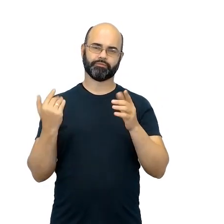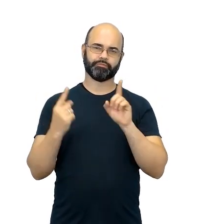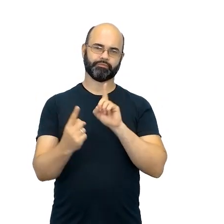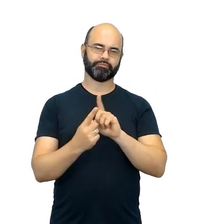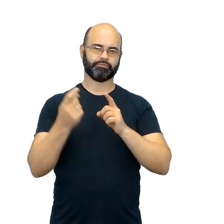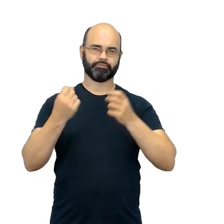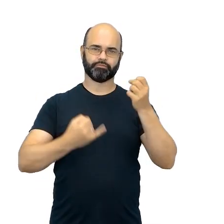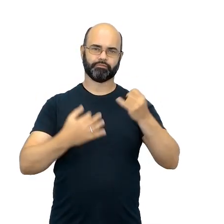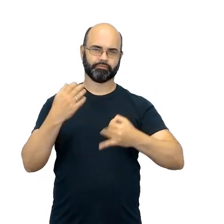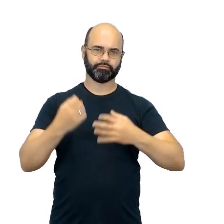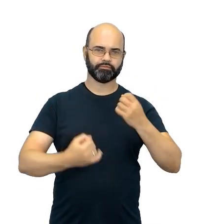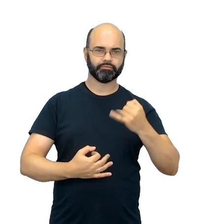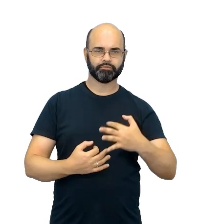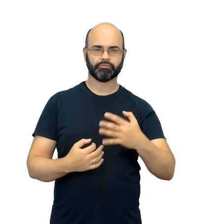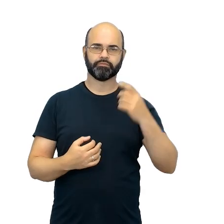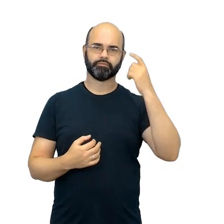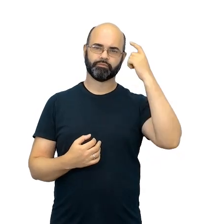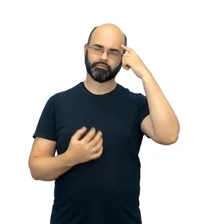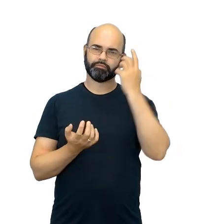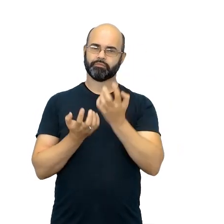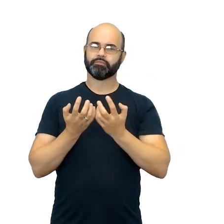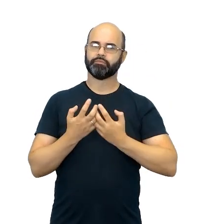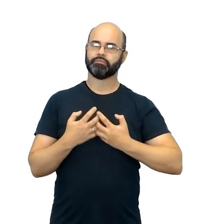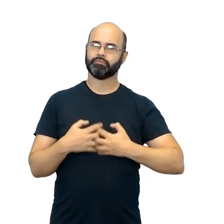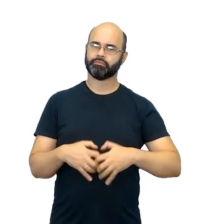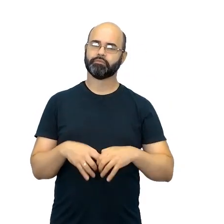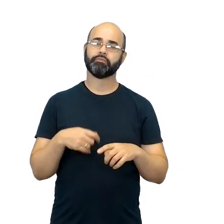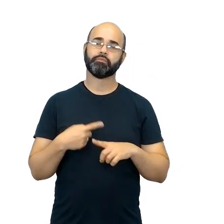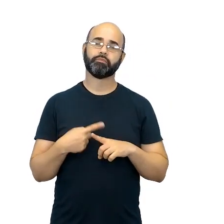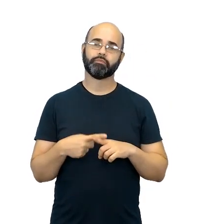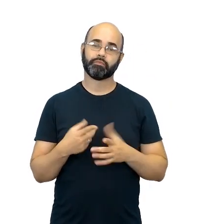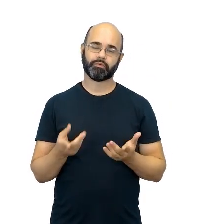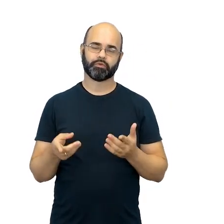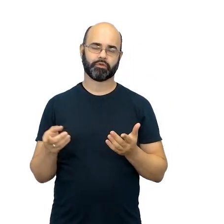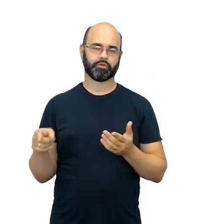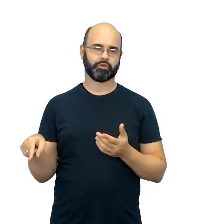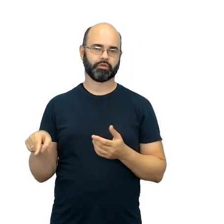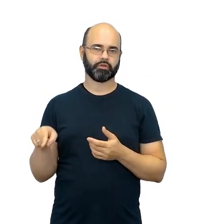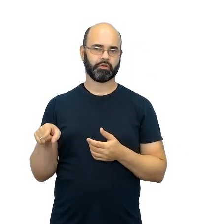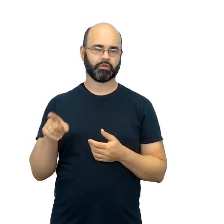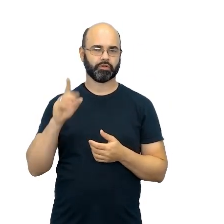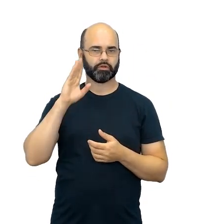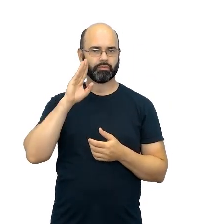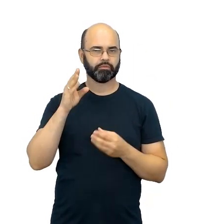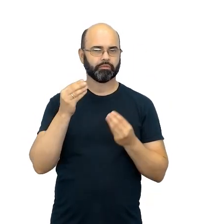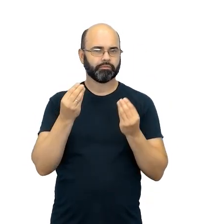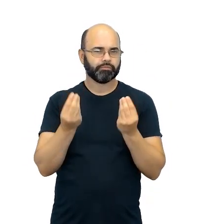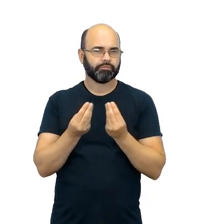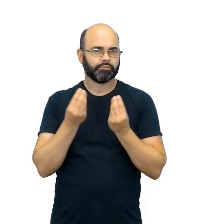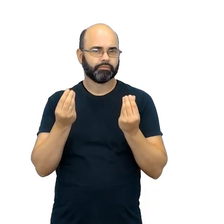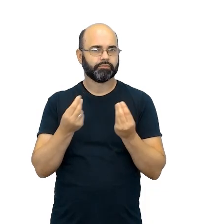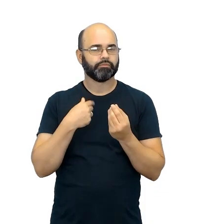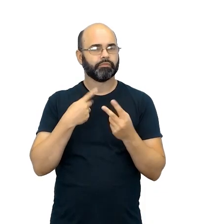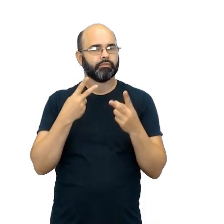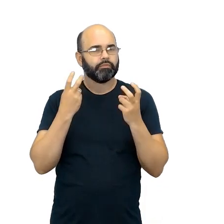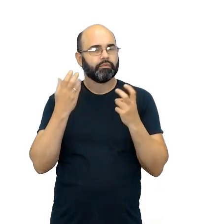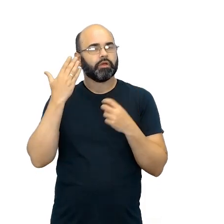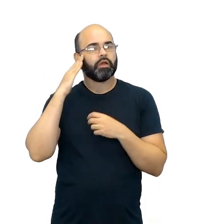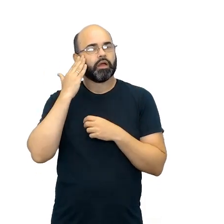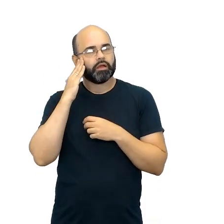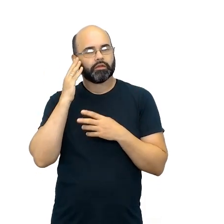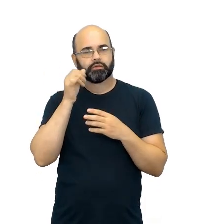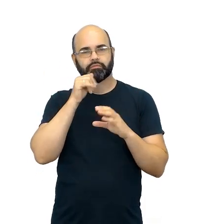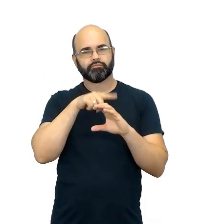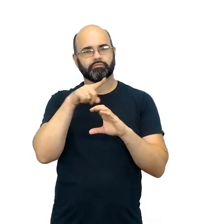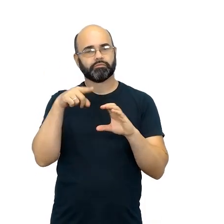dos formulários, se for possível, né? Verifique lá na formação anterior e preencha lá na nossa comunidade de ciência